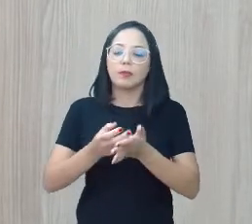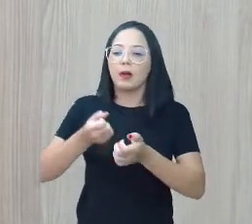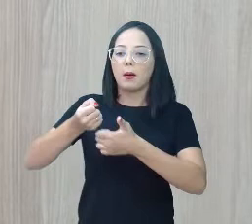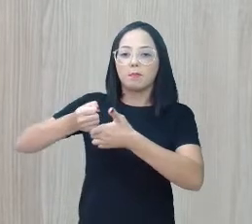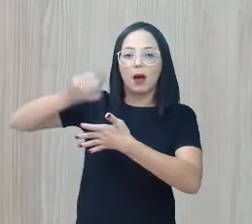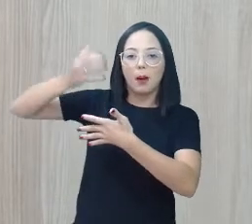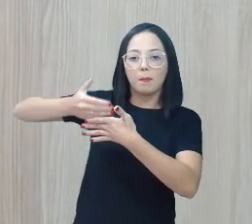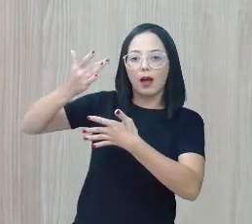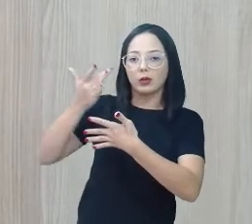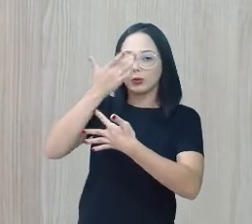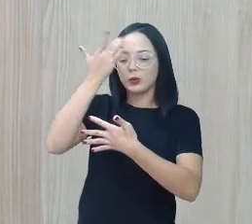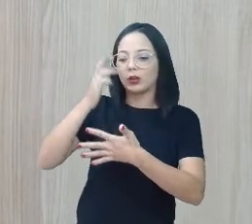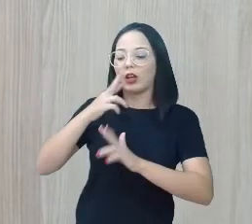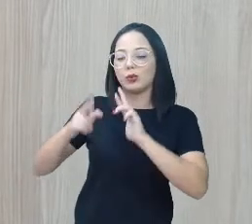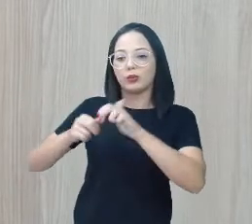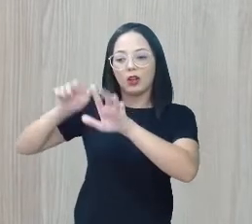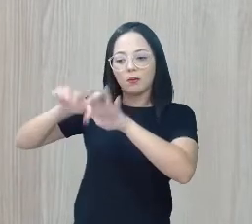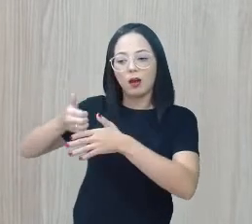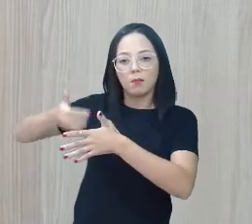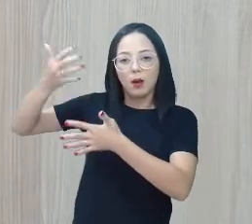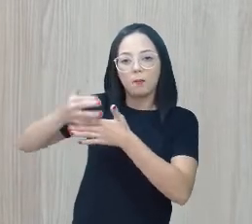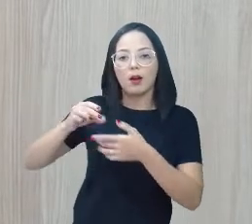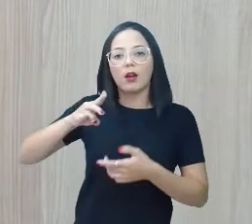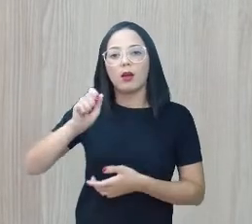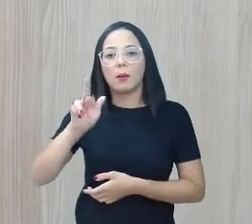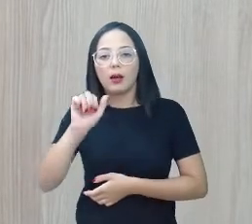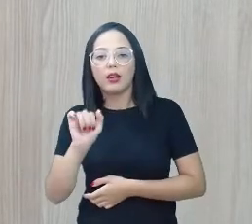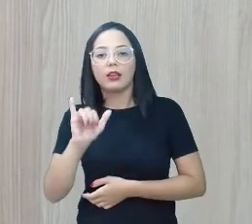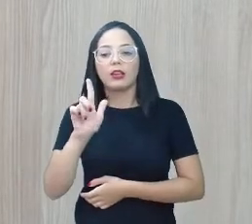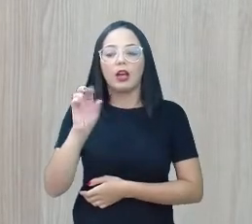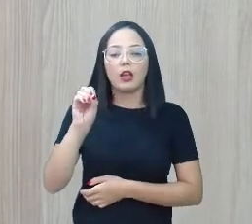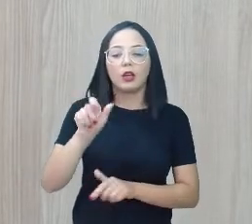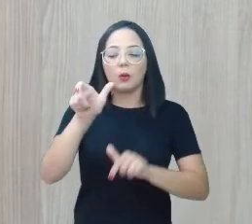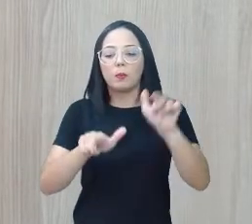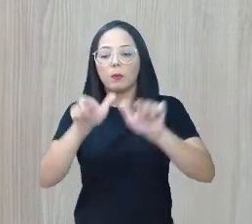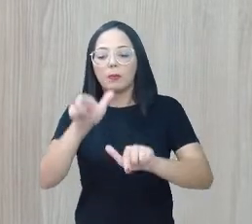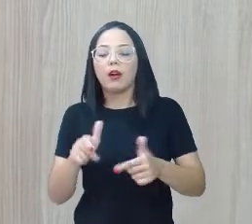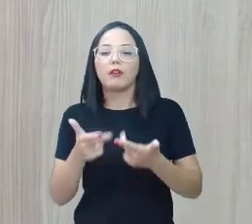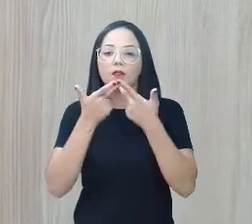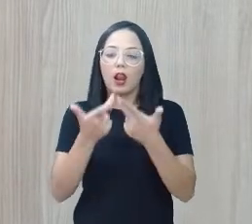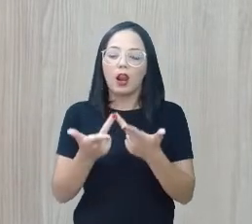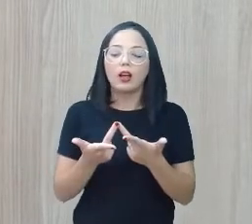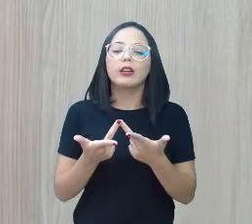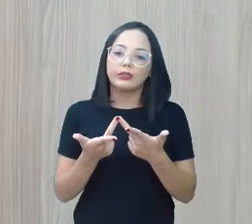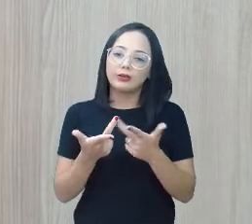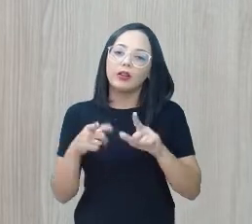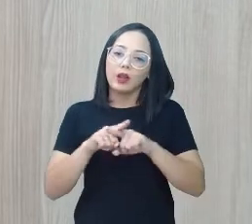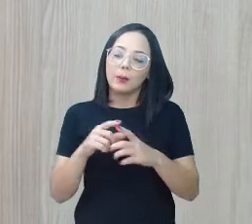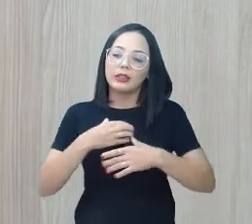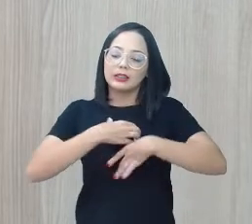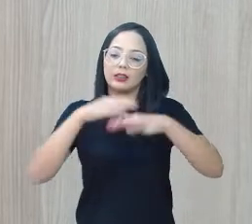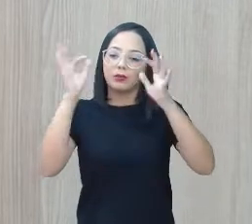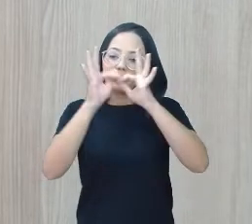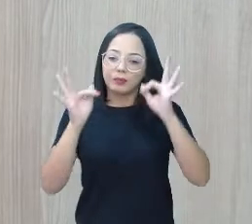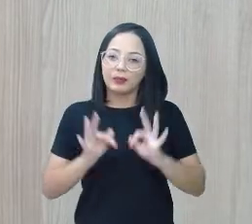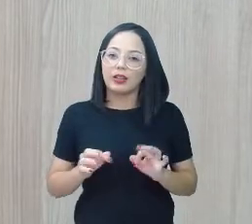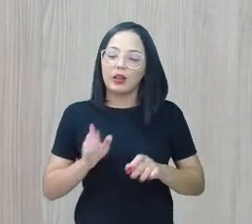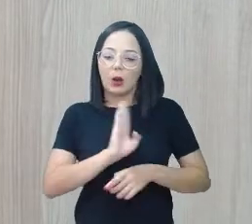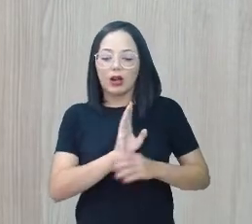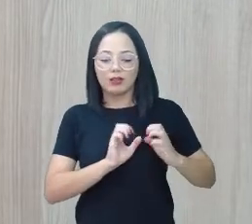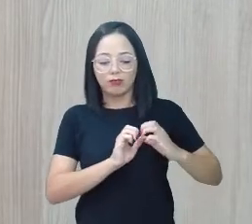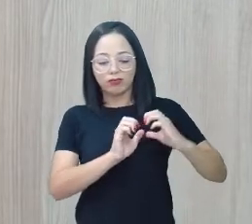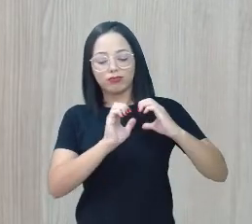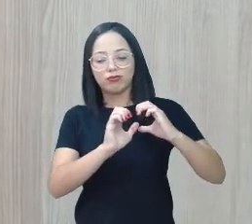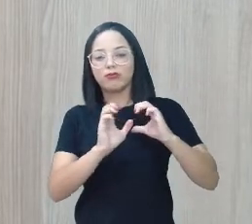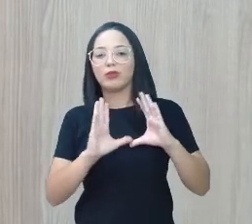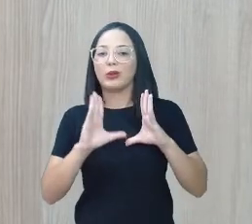gente respondendo, Maria, Igor, Gustavo, todo mundo colocando emojizinhos de que está feliz, de coração.